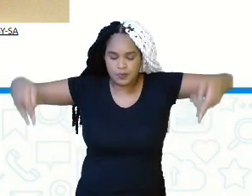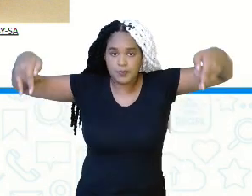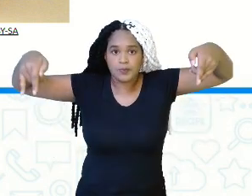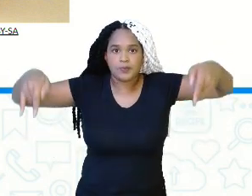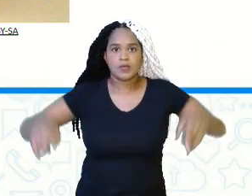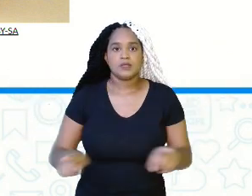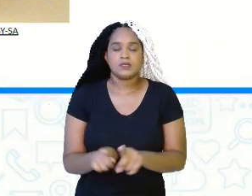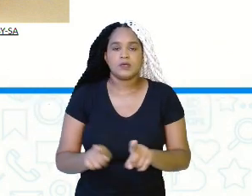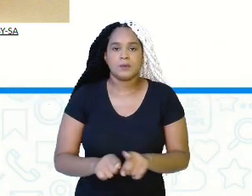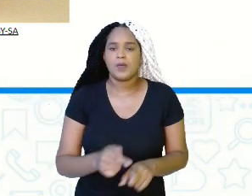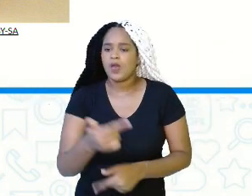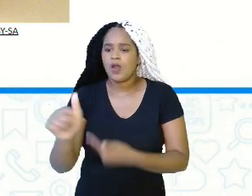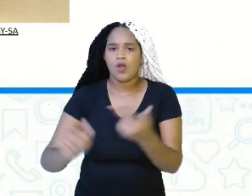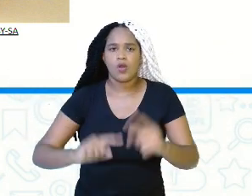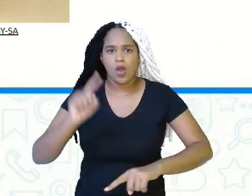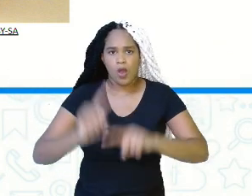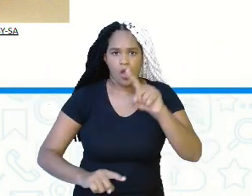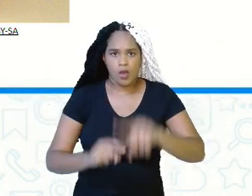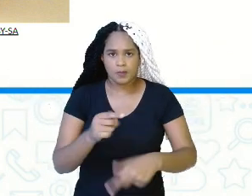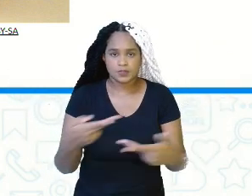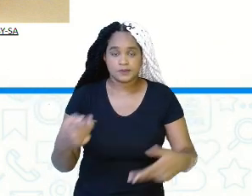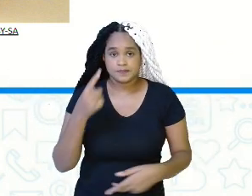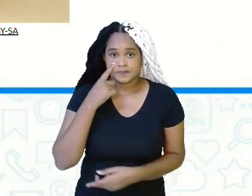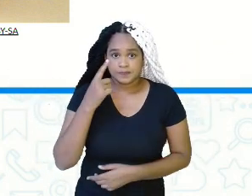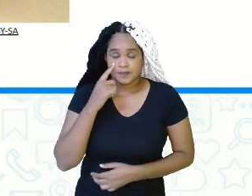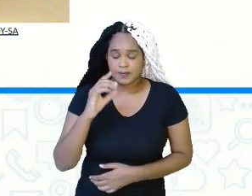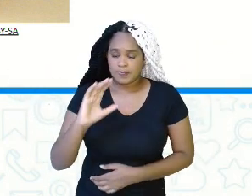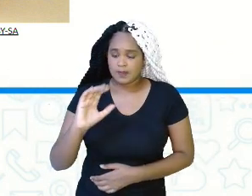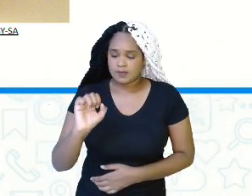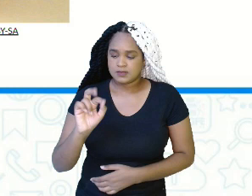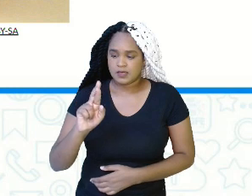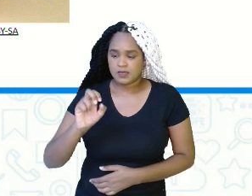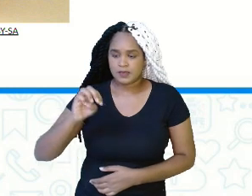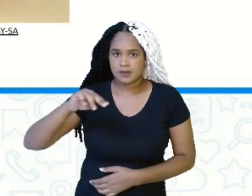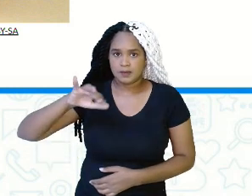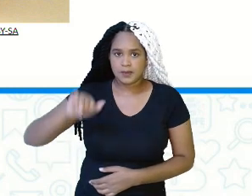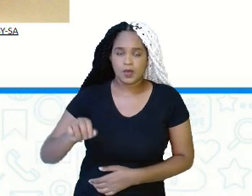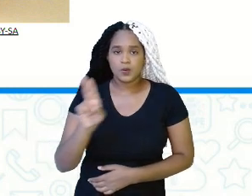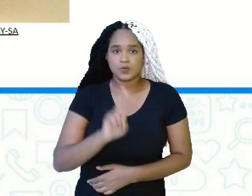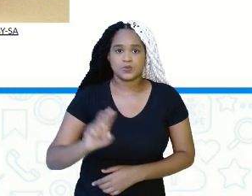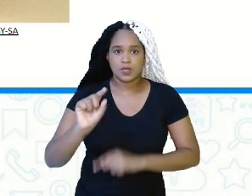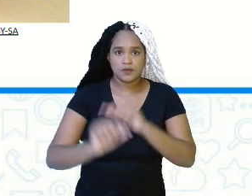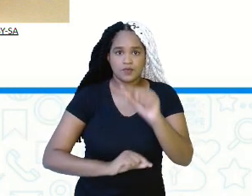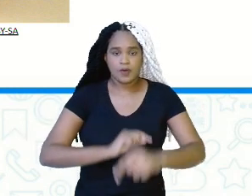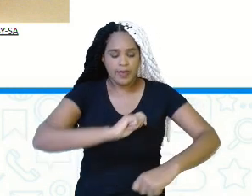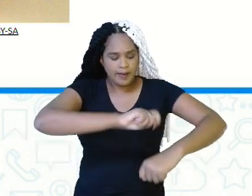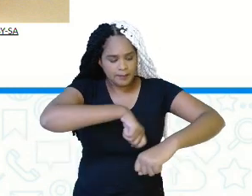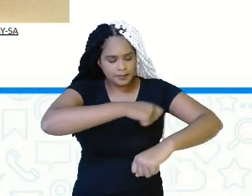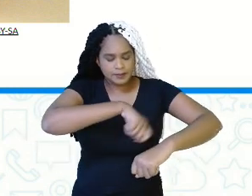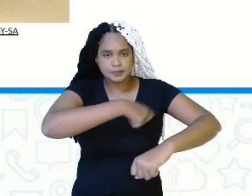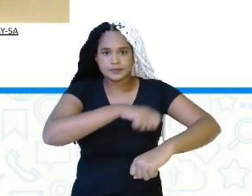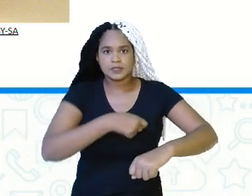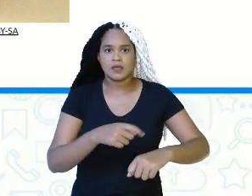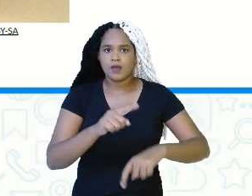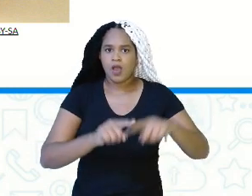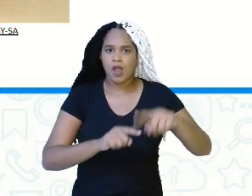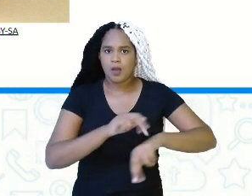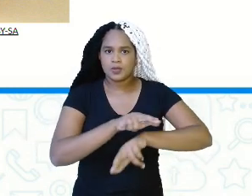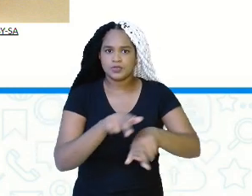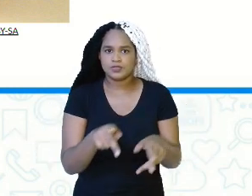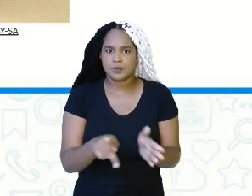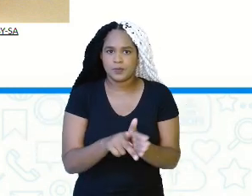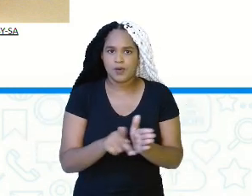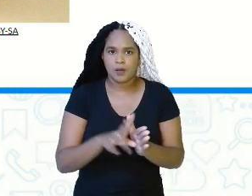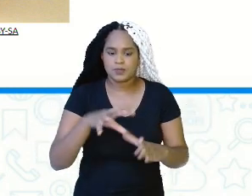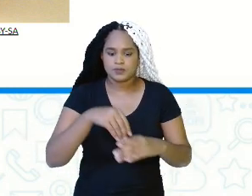certo? A cerâmica era muito utilizada para fazer potes, panelas e utensílios domésticos em geral. Algumas